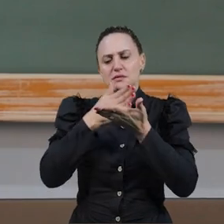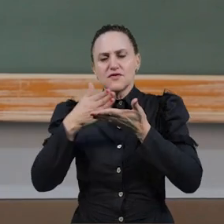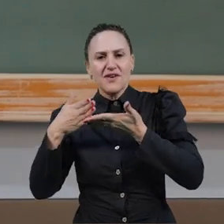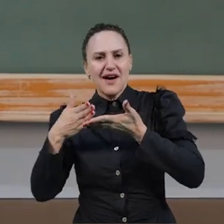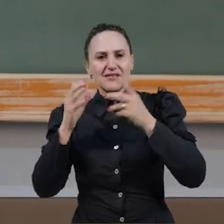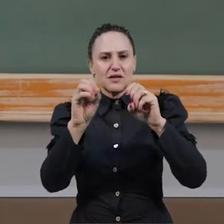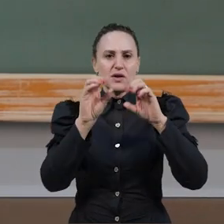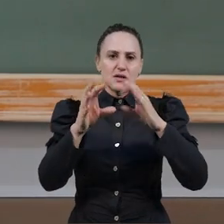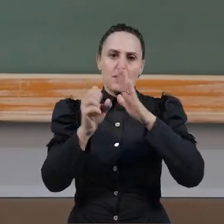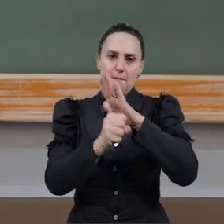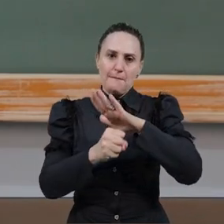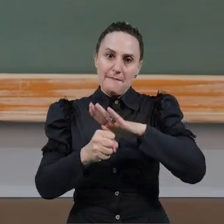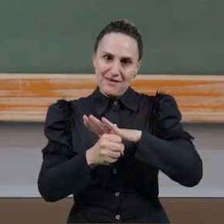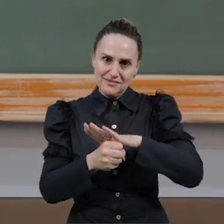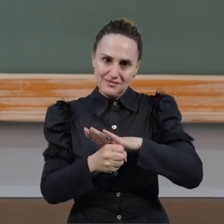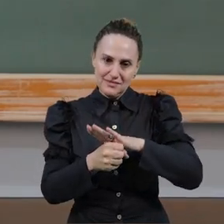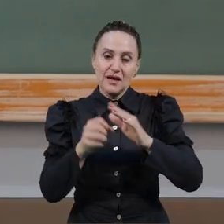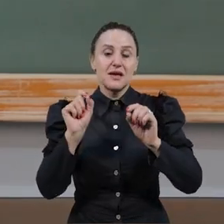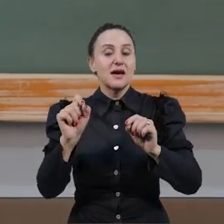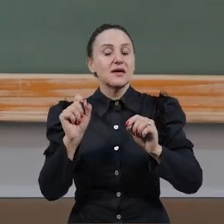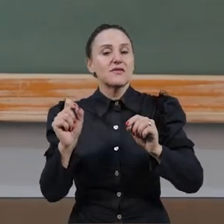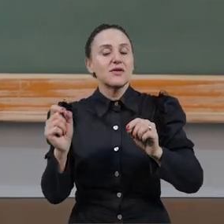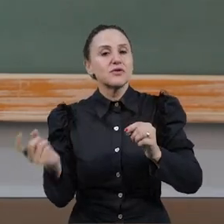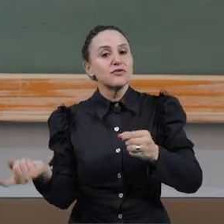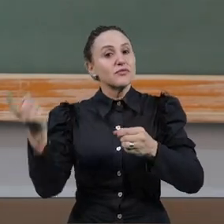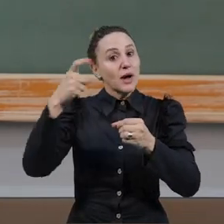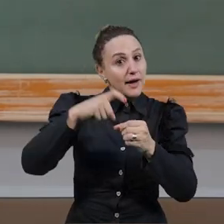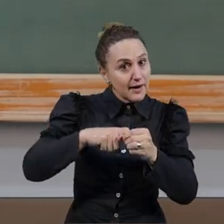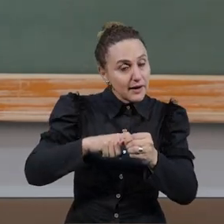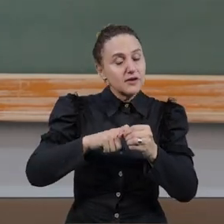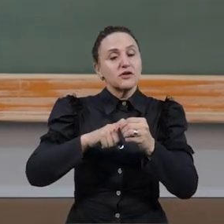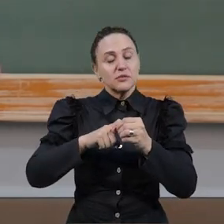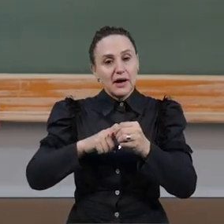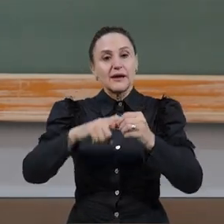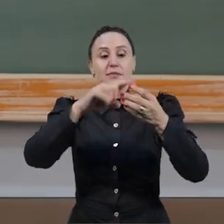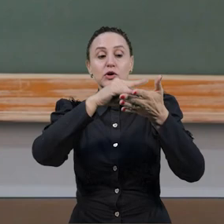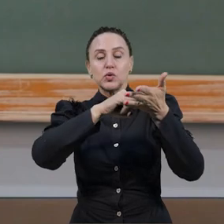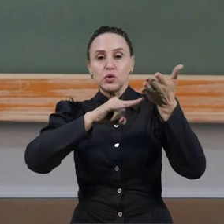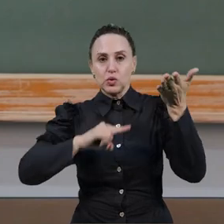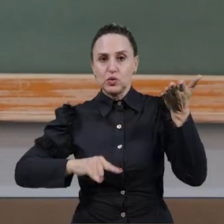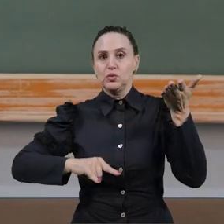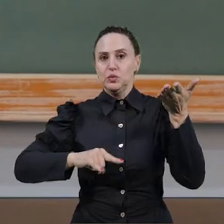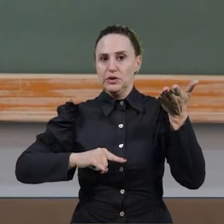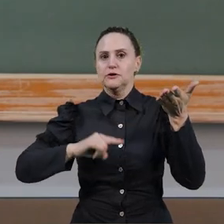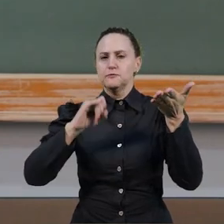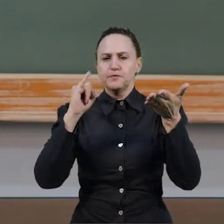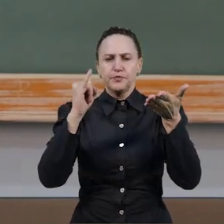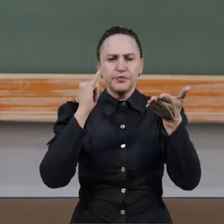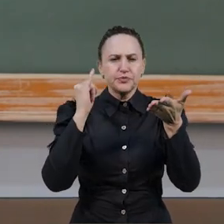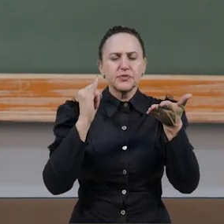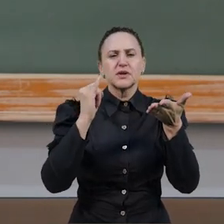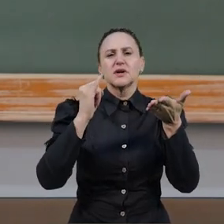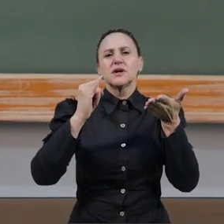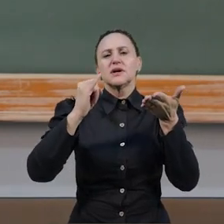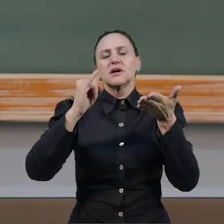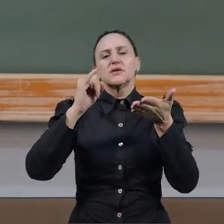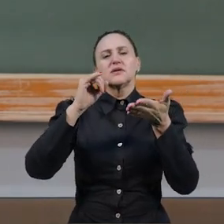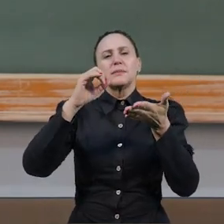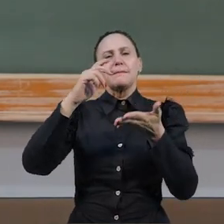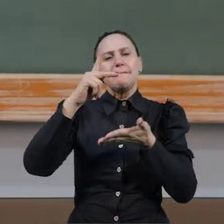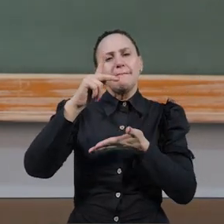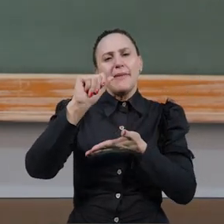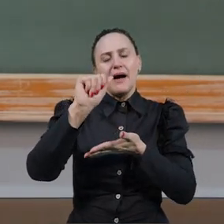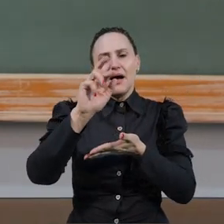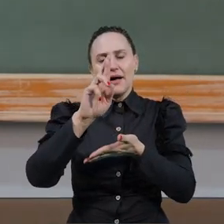E aqui também nós vamos retomar os documentos norteadores. Parâmetros curriculares, diretrizes